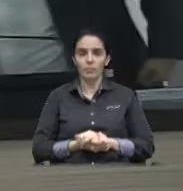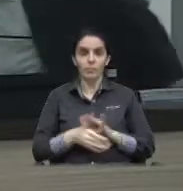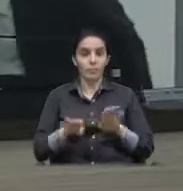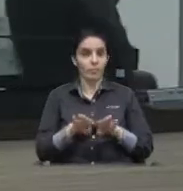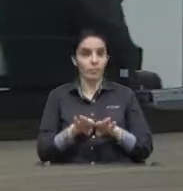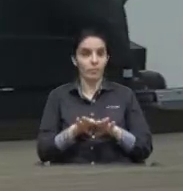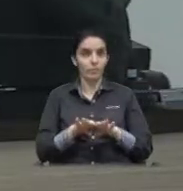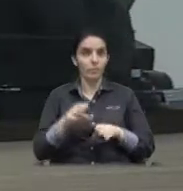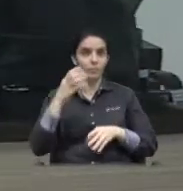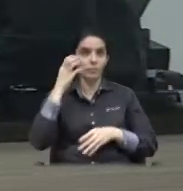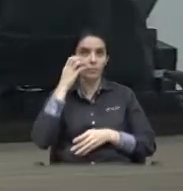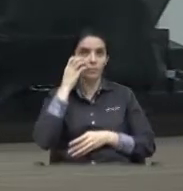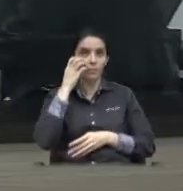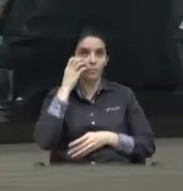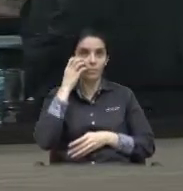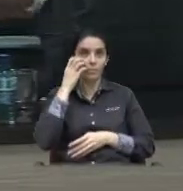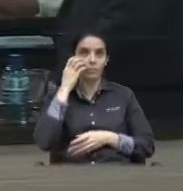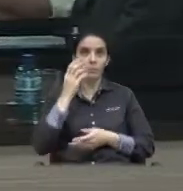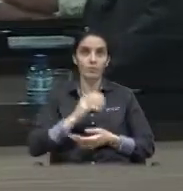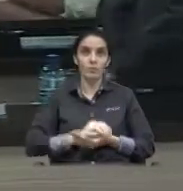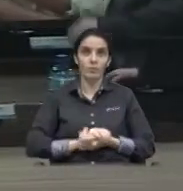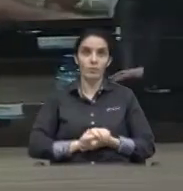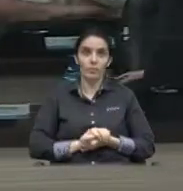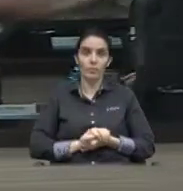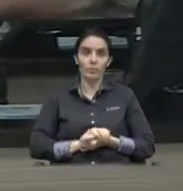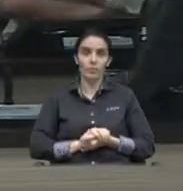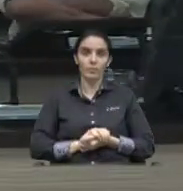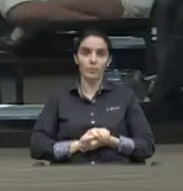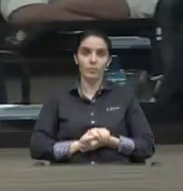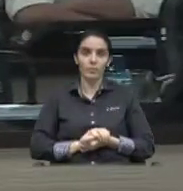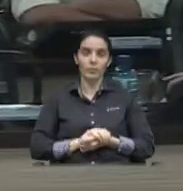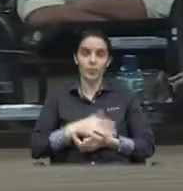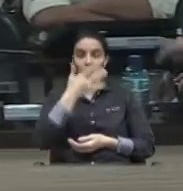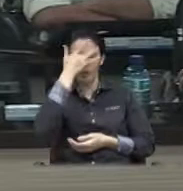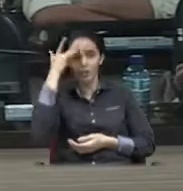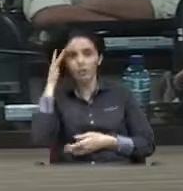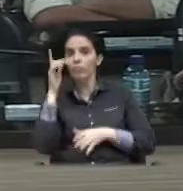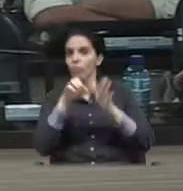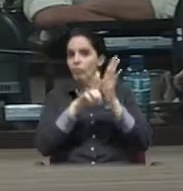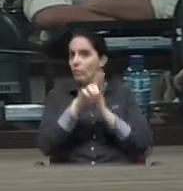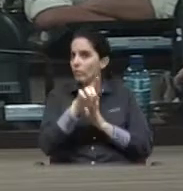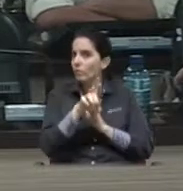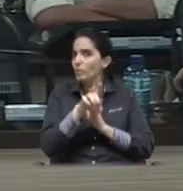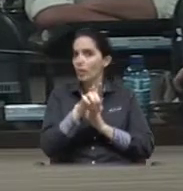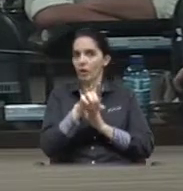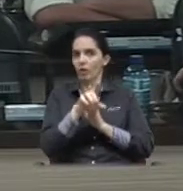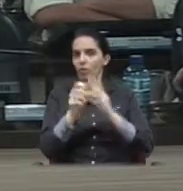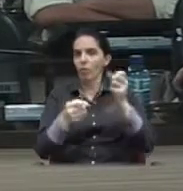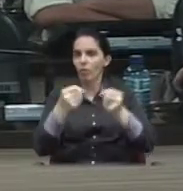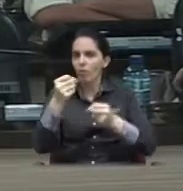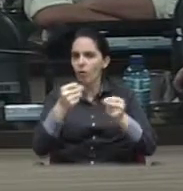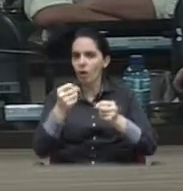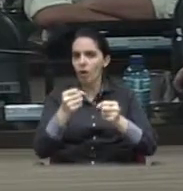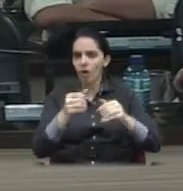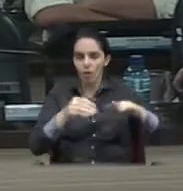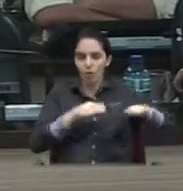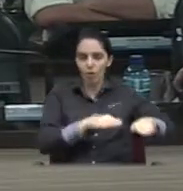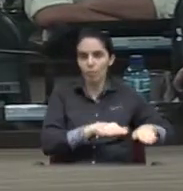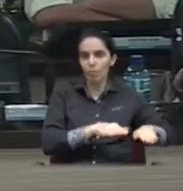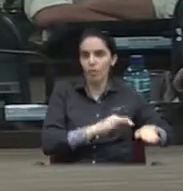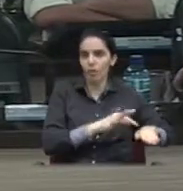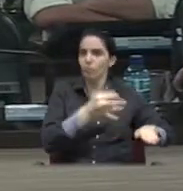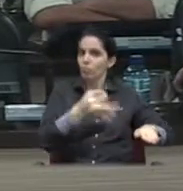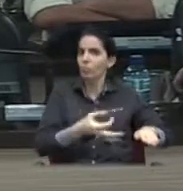um dos questionamentos dos munícipes presentes realmente foi exatamente isso. O veículo parado é uma